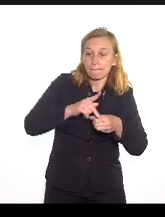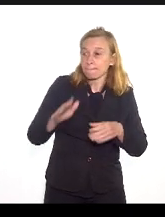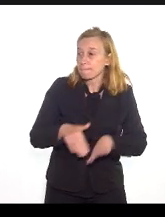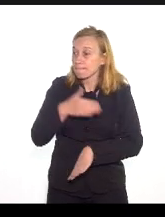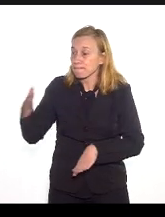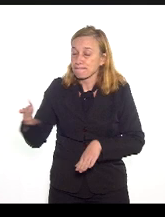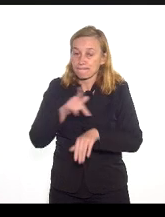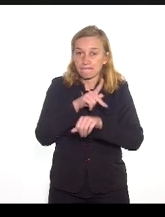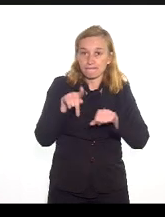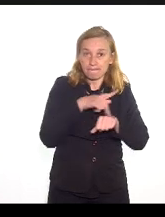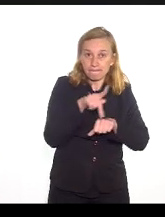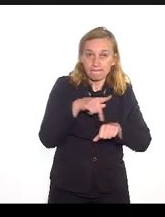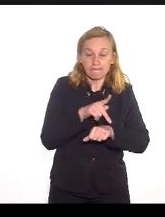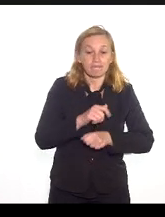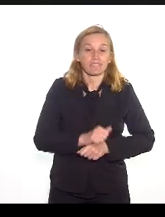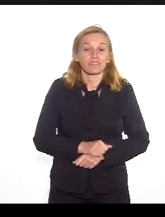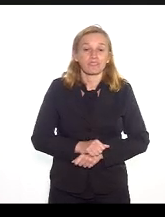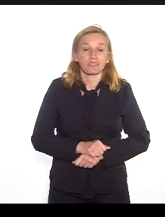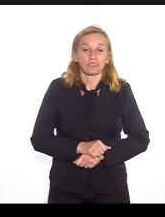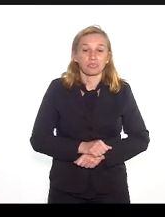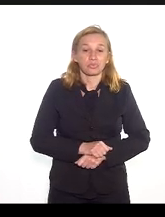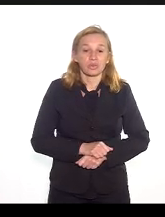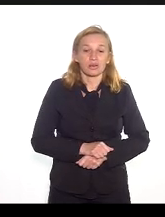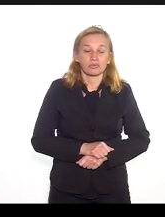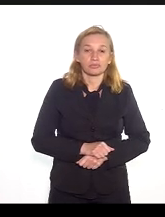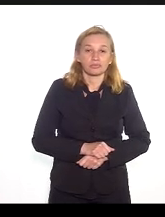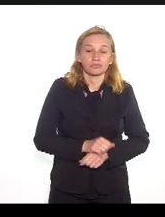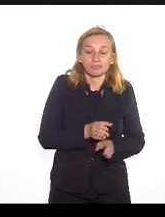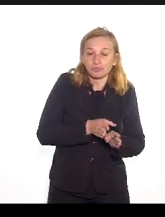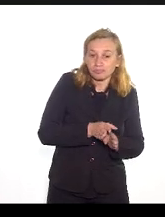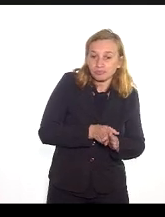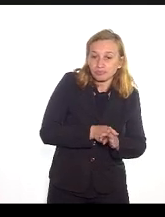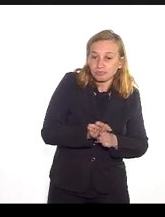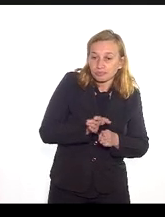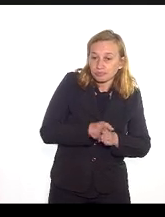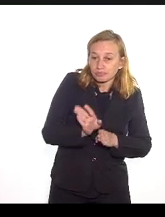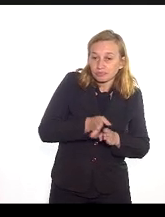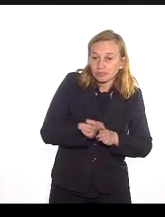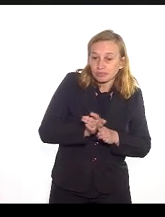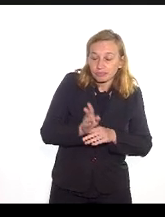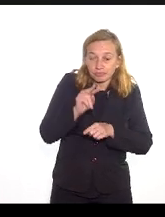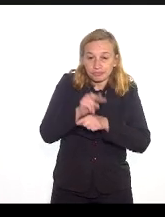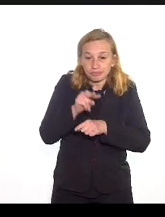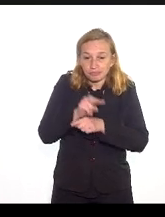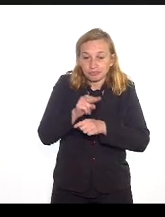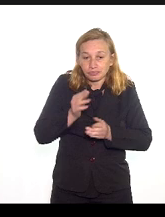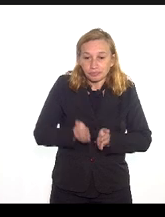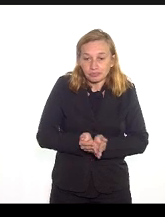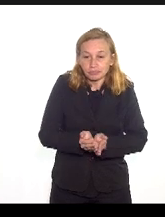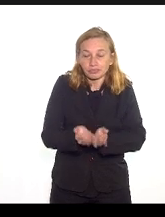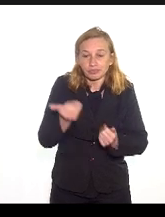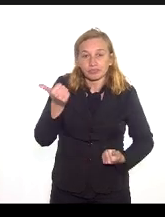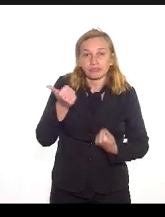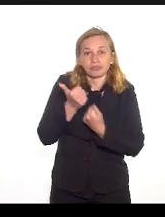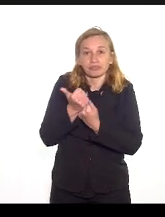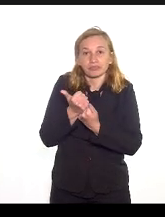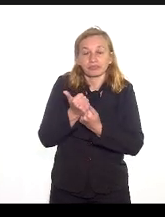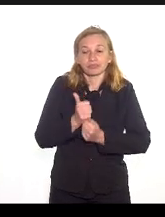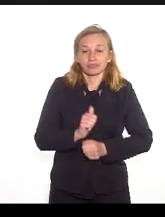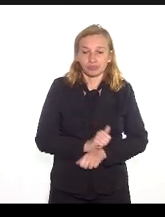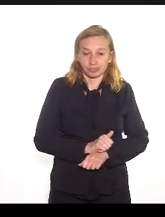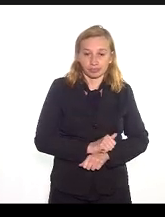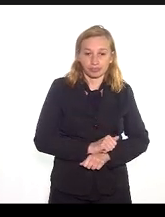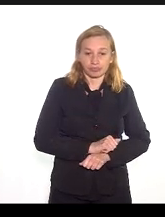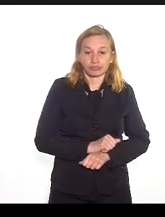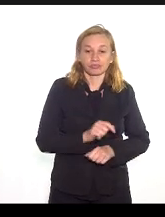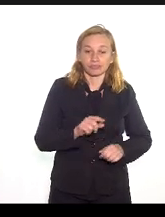do país. Ela nos auxilia a monitorar as embarcações de apoio. Enfim,